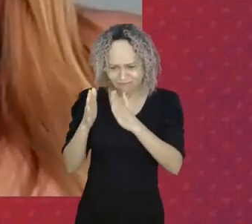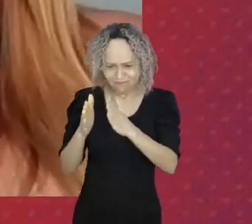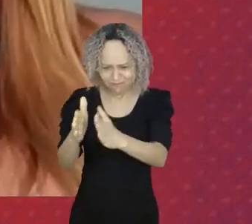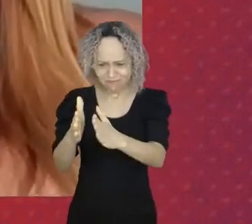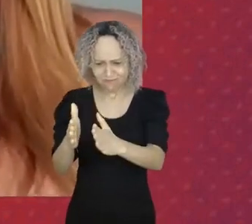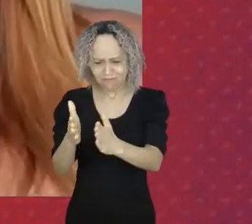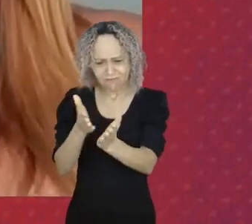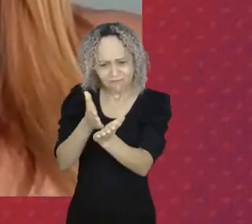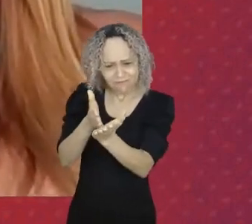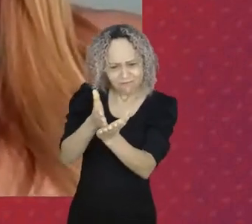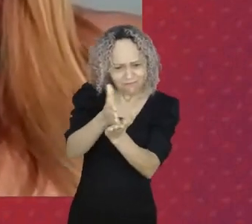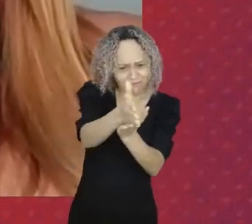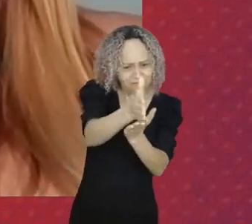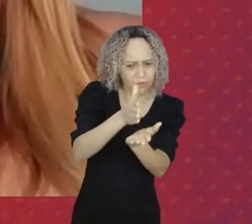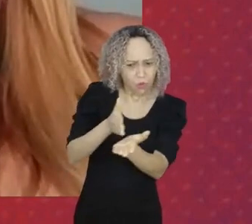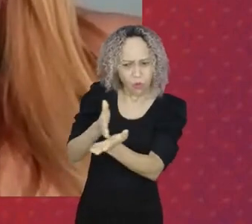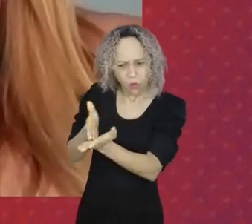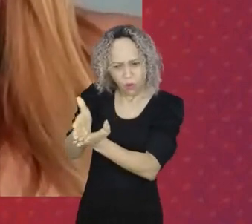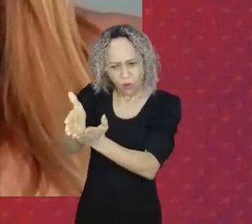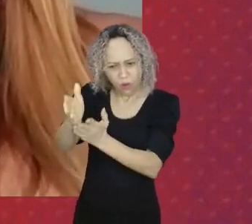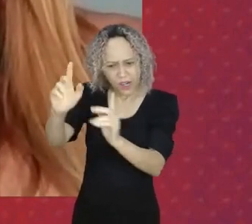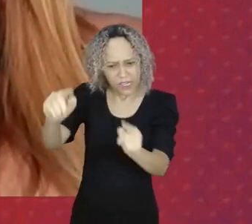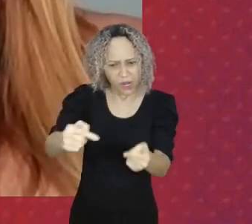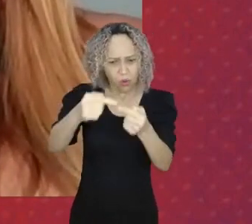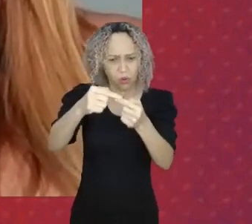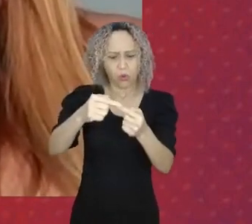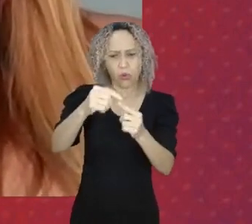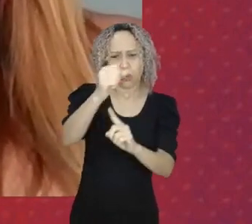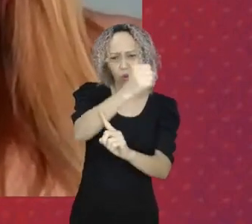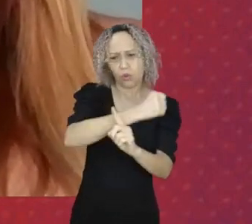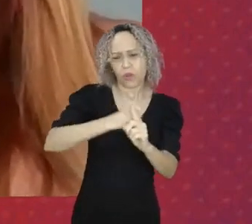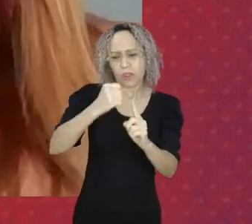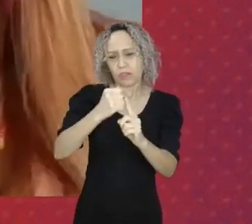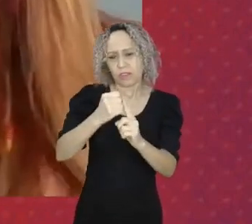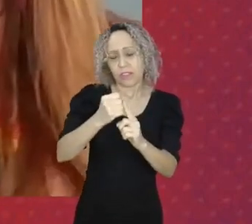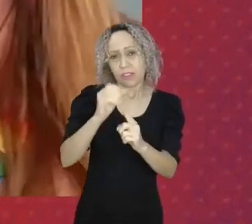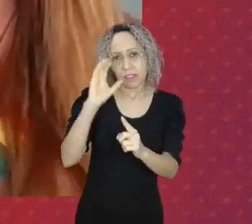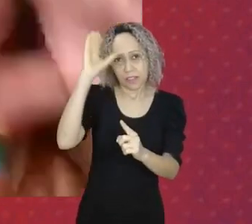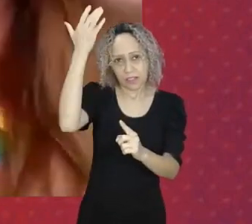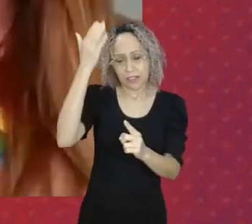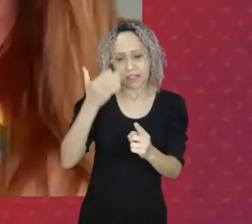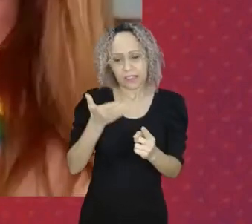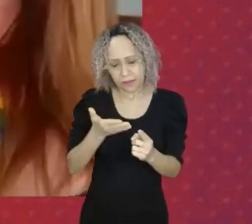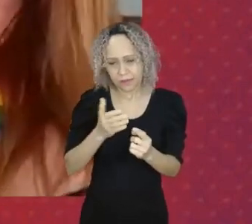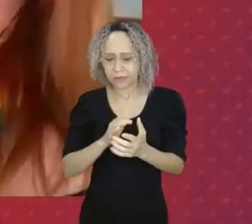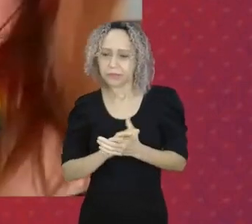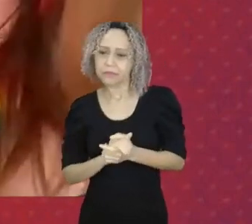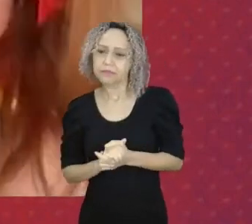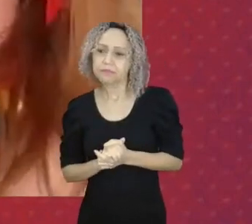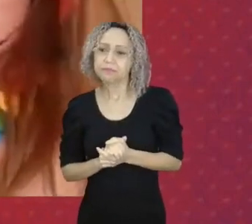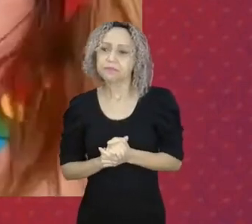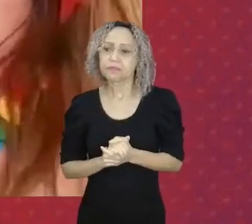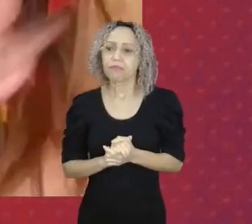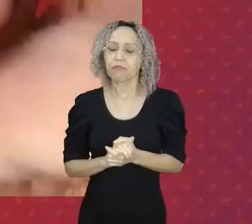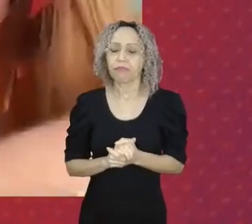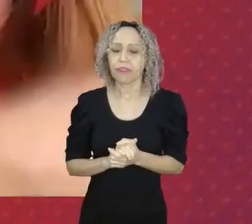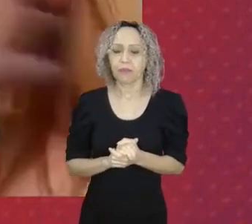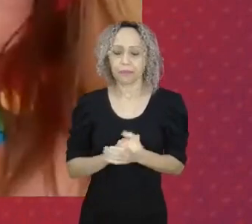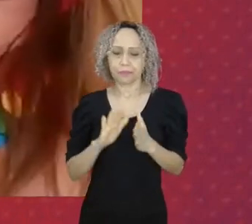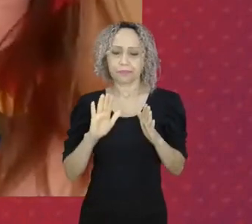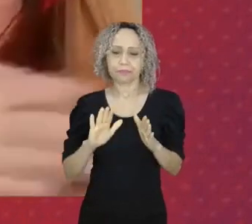promover um diálogo, né, mais acessível para a gente fazer essa compreensão mais macro do